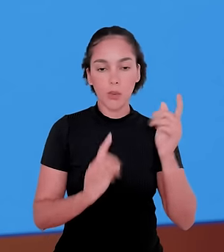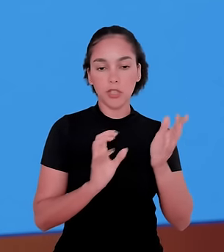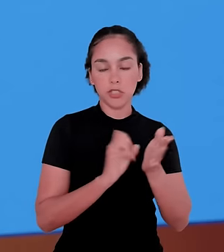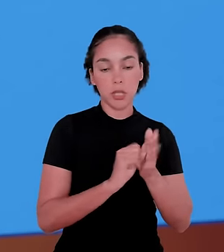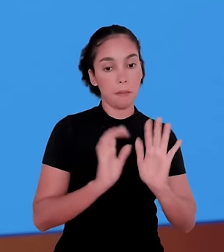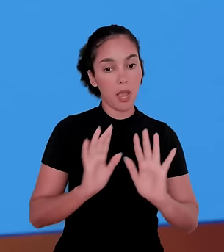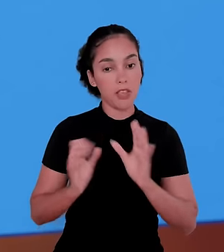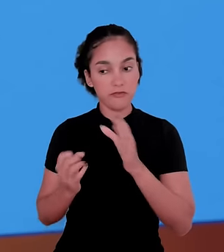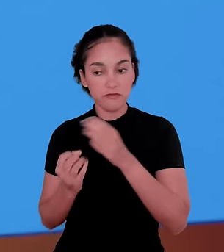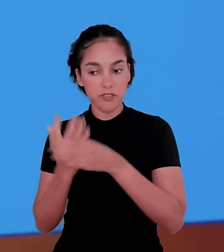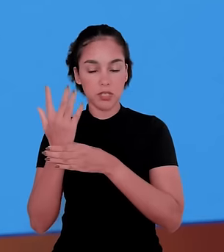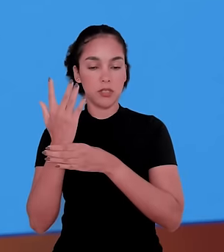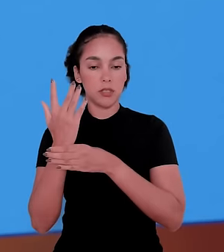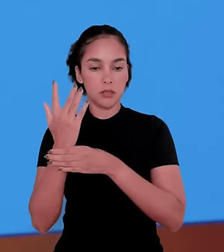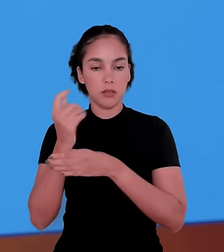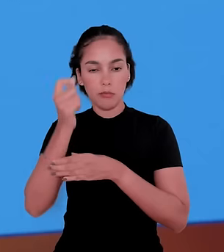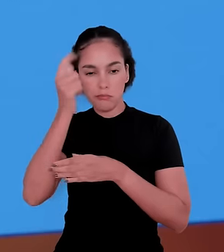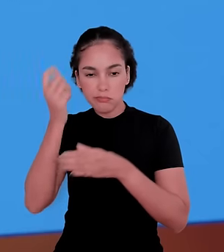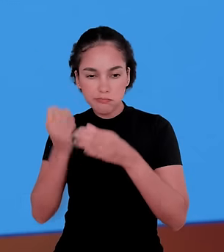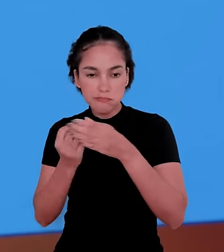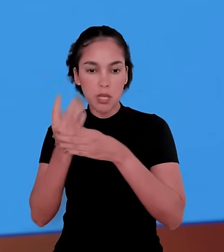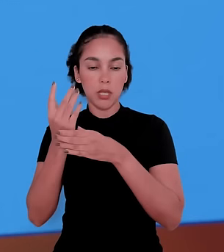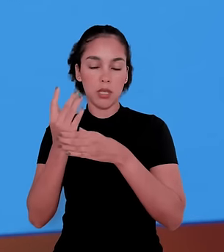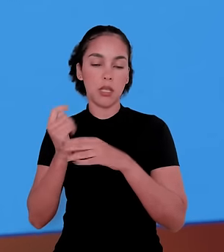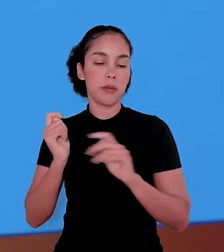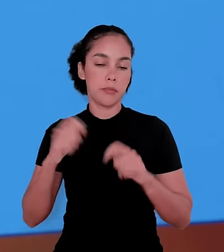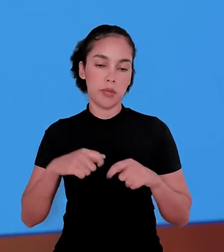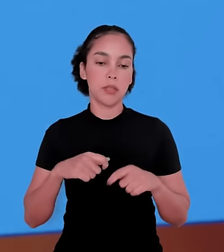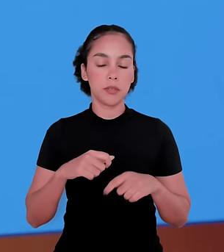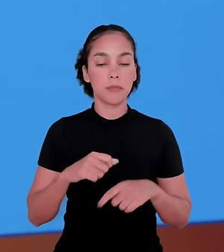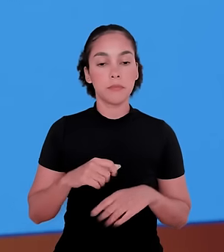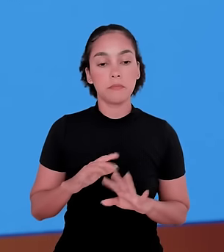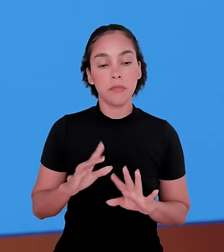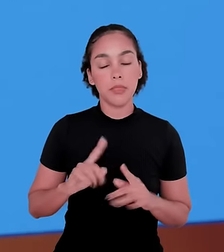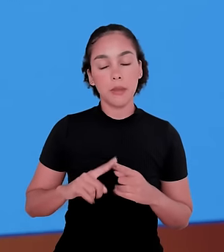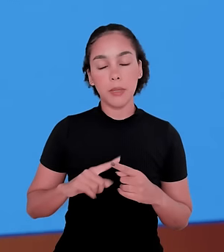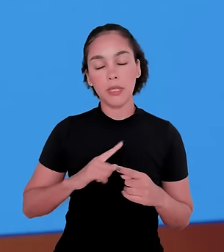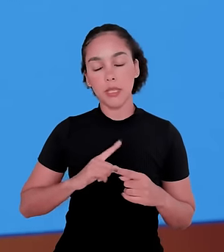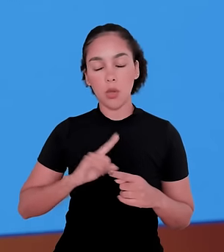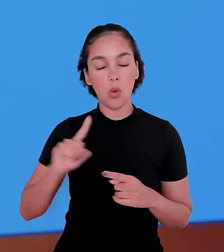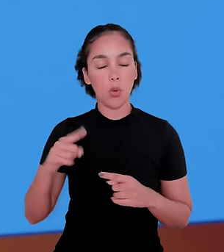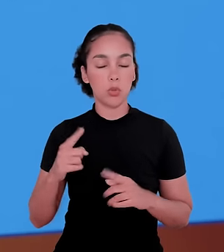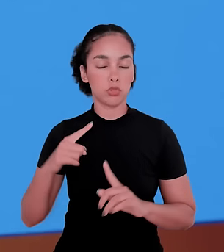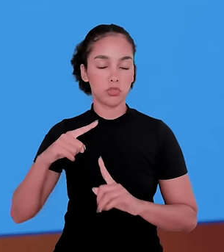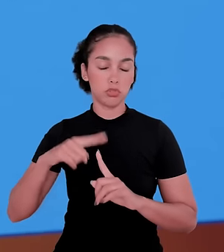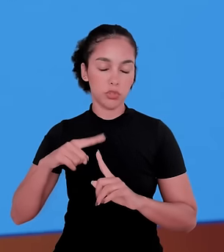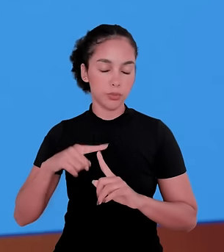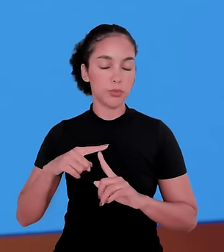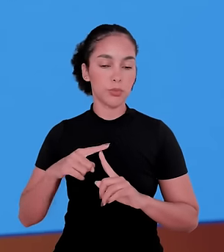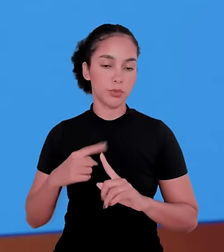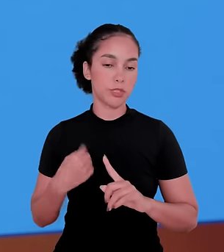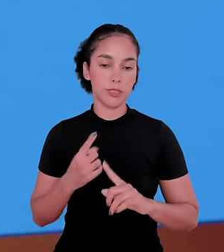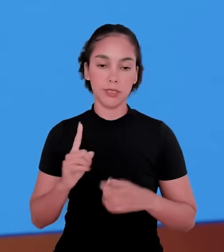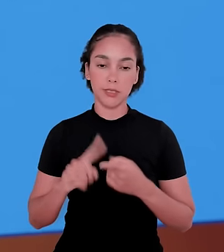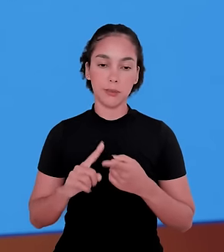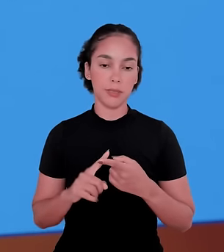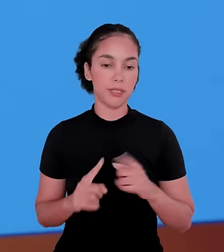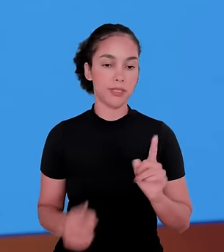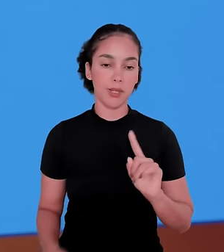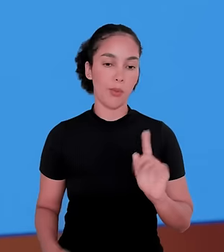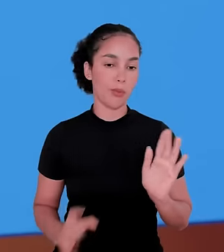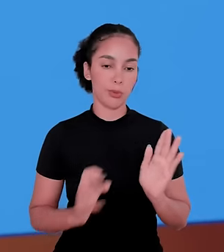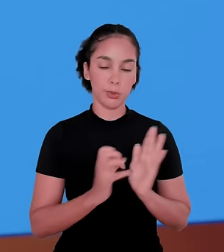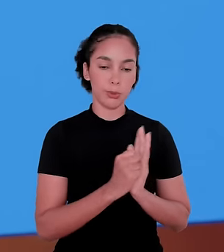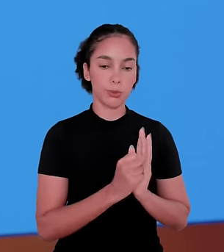é aquilo que a gente avalia numa patente Tá além disso existem outros itens outras matérias que a gente também não considera